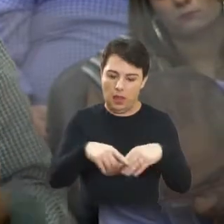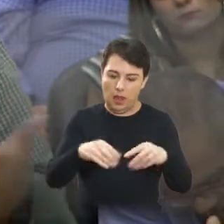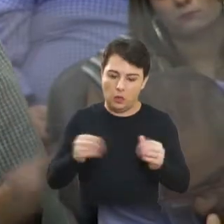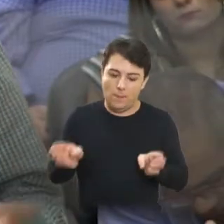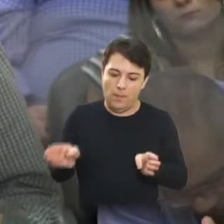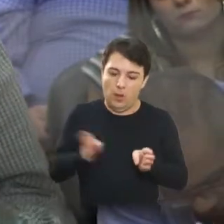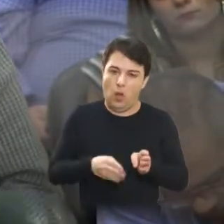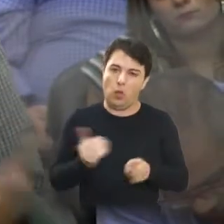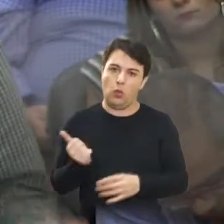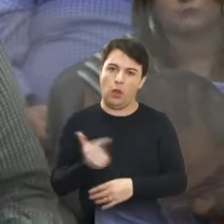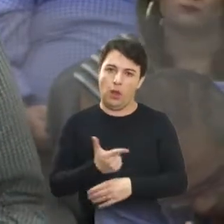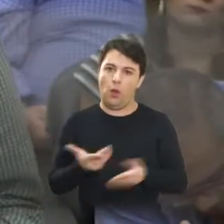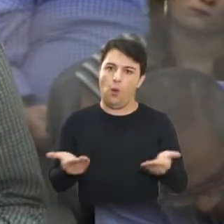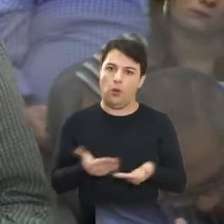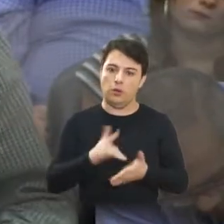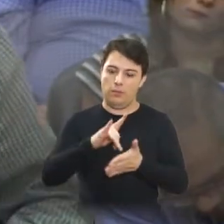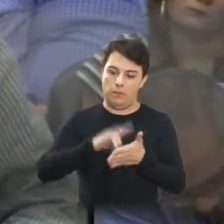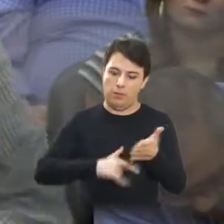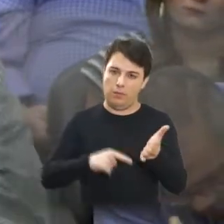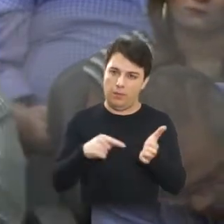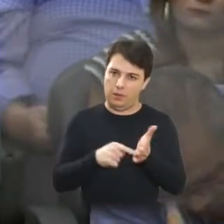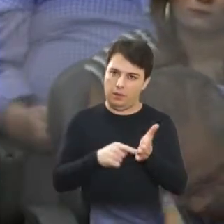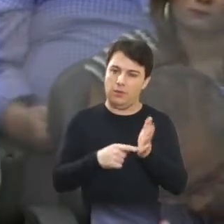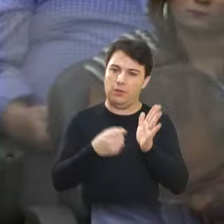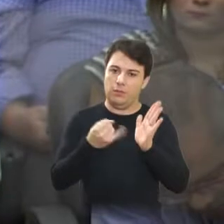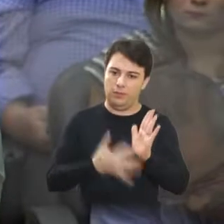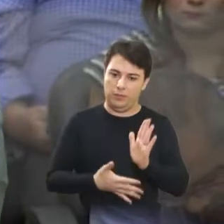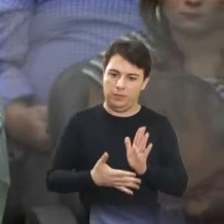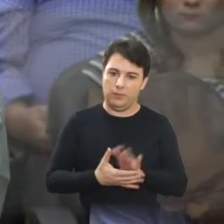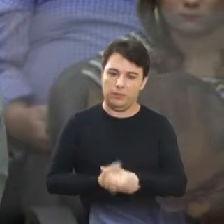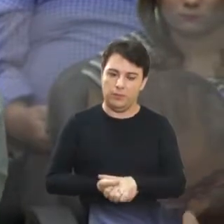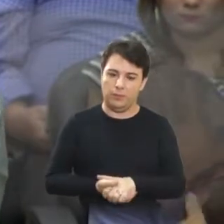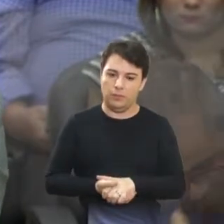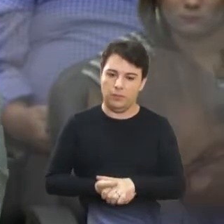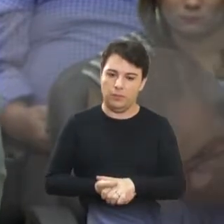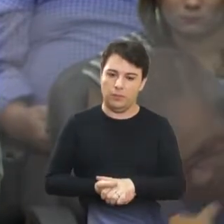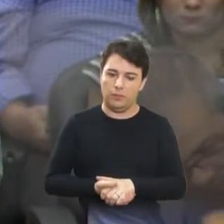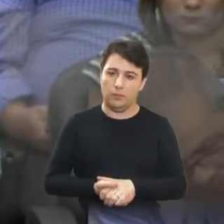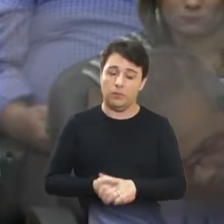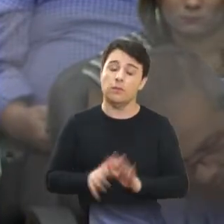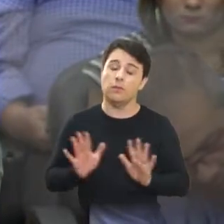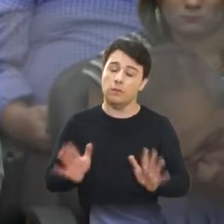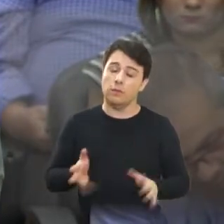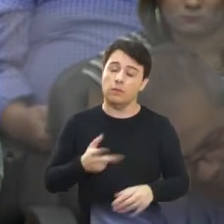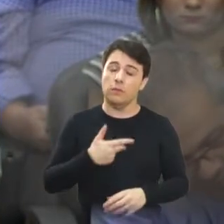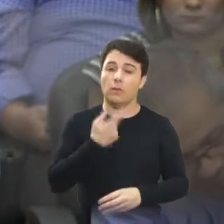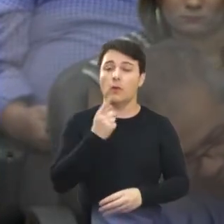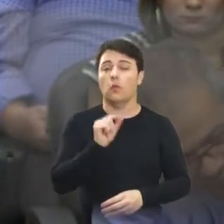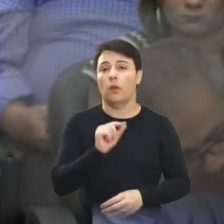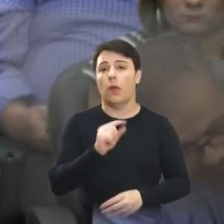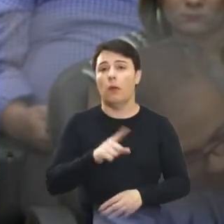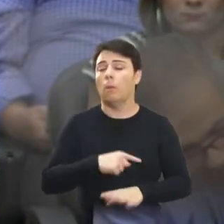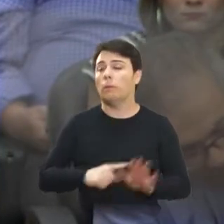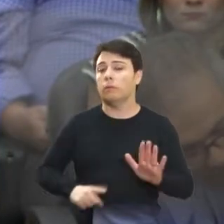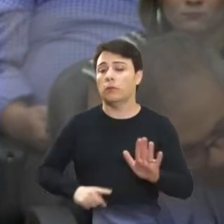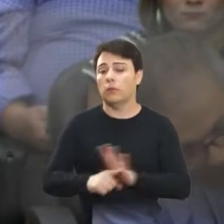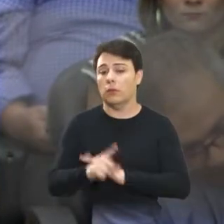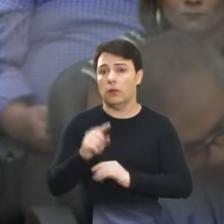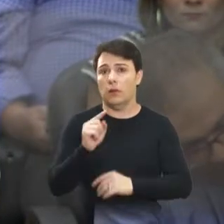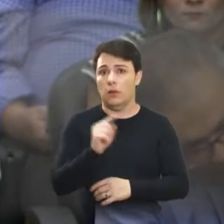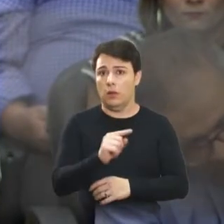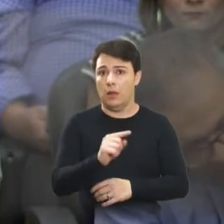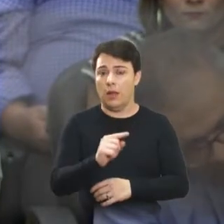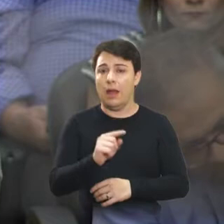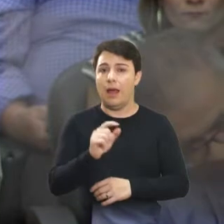estão previstos hoje para a região. Né? Primeira coisa, que se qualquer um perguntar para um morador da